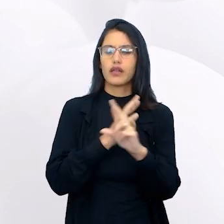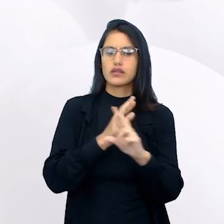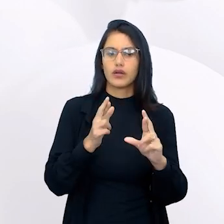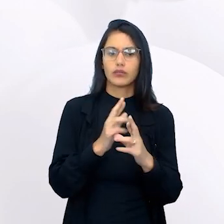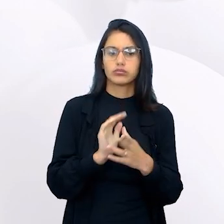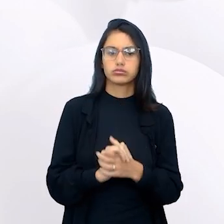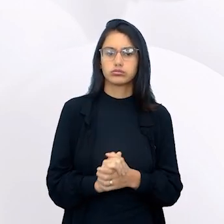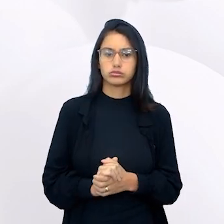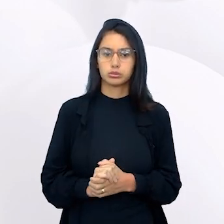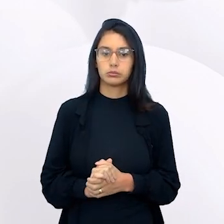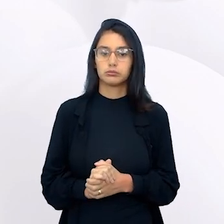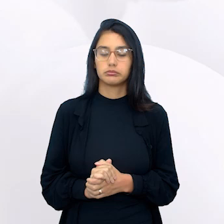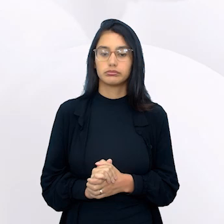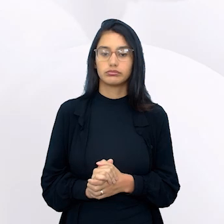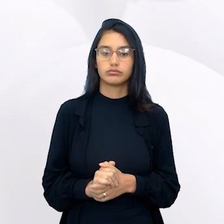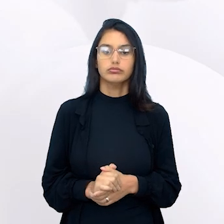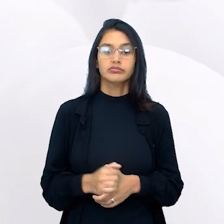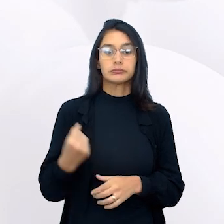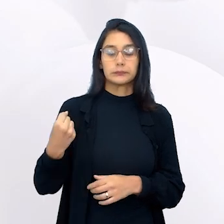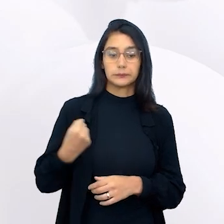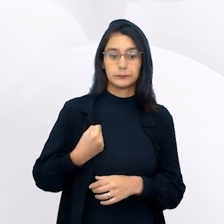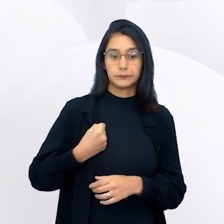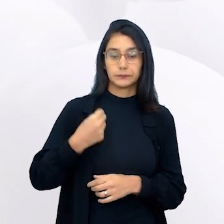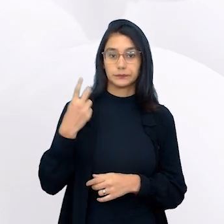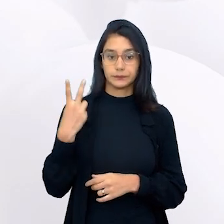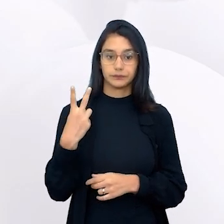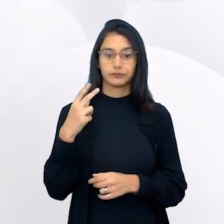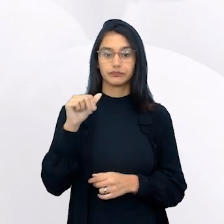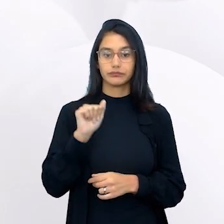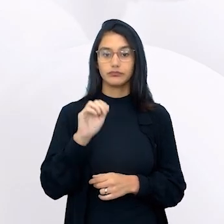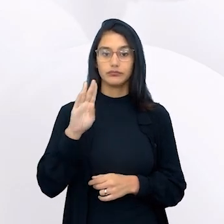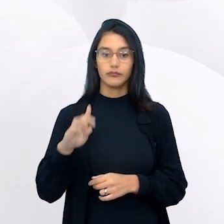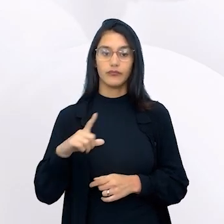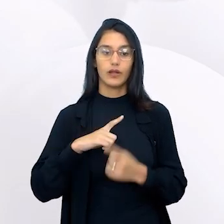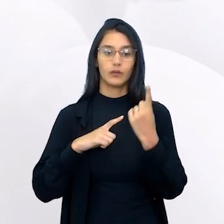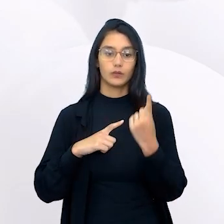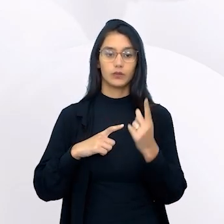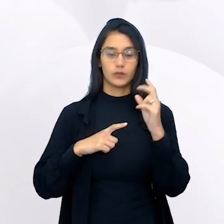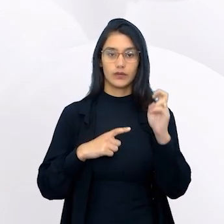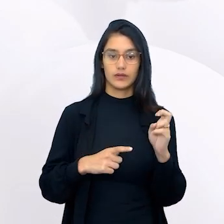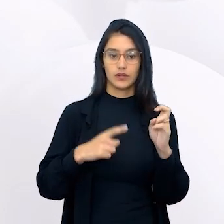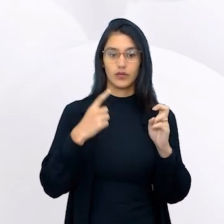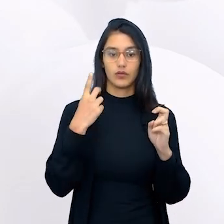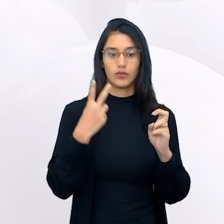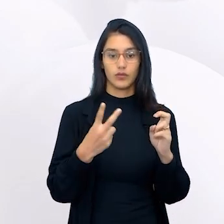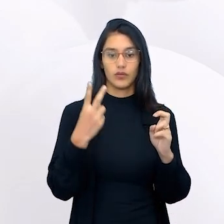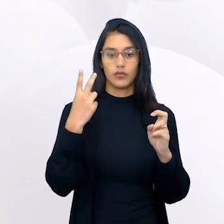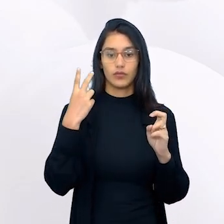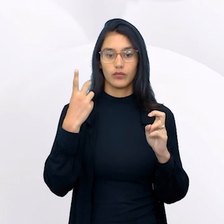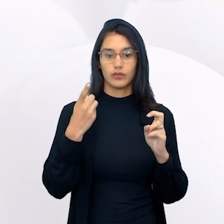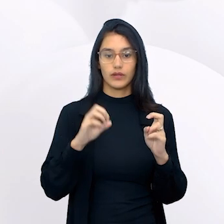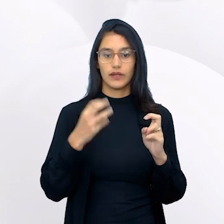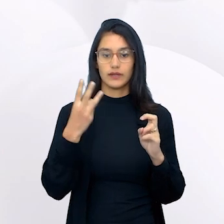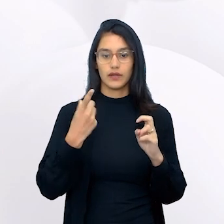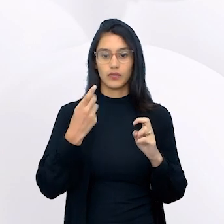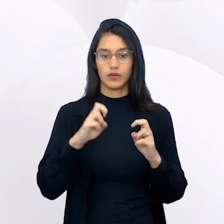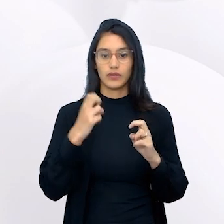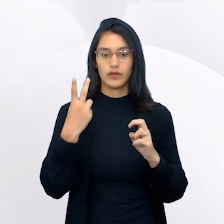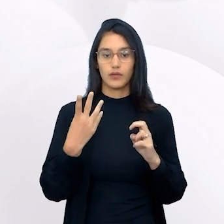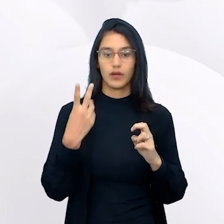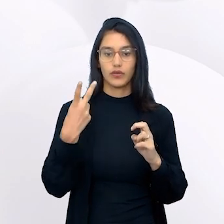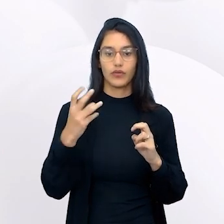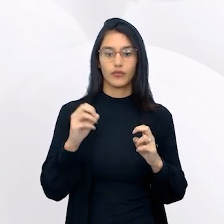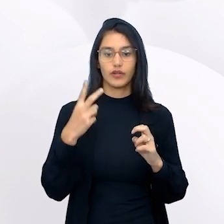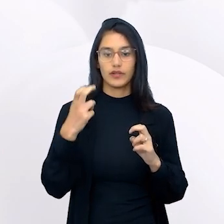né? Será, No número 2, o A com B, a gente tem 1 com 5, 2 com 10, 3 com 15, 4